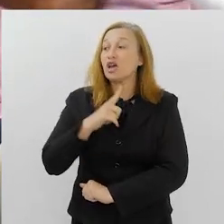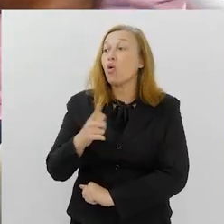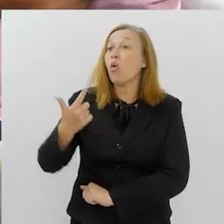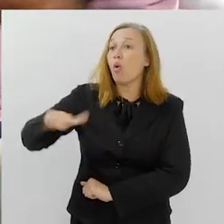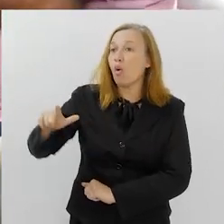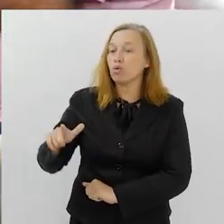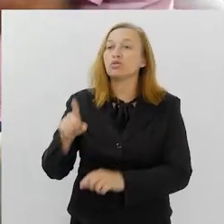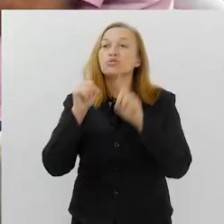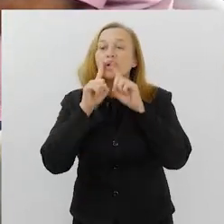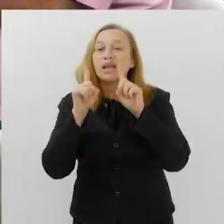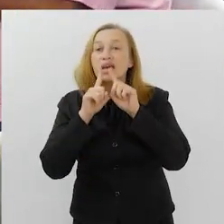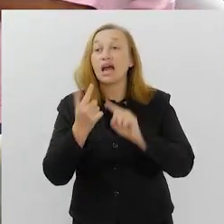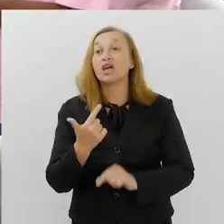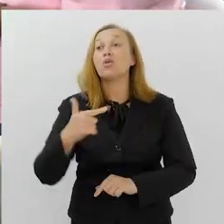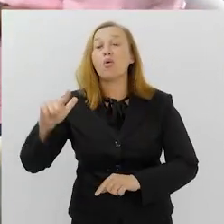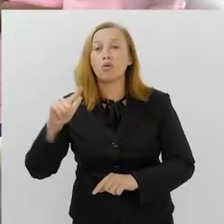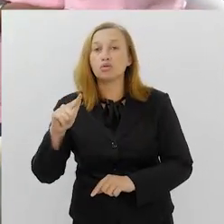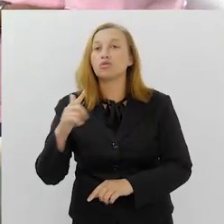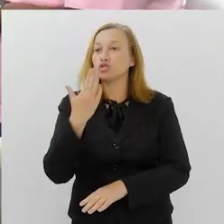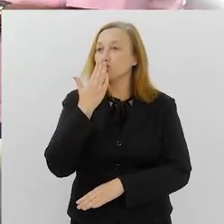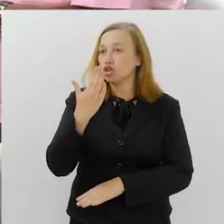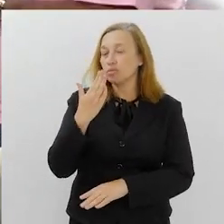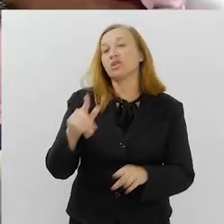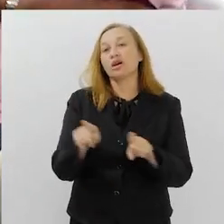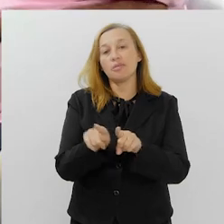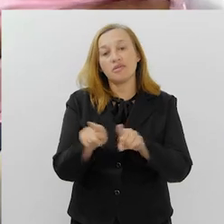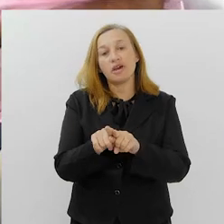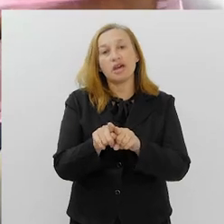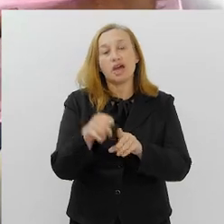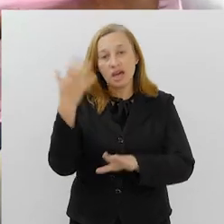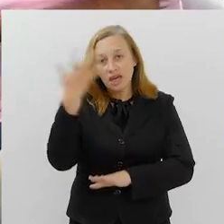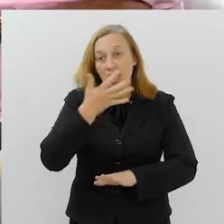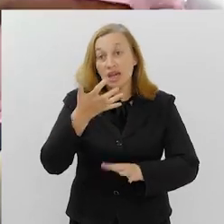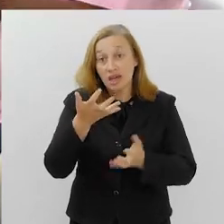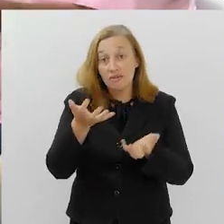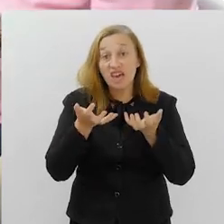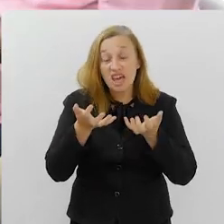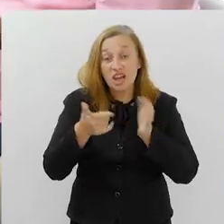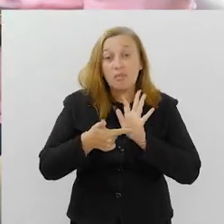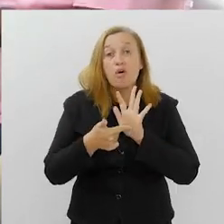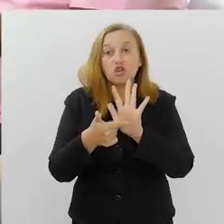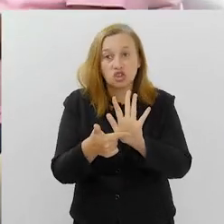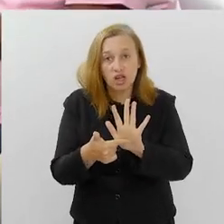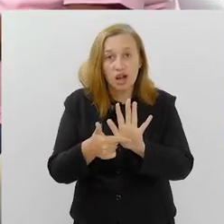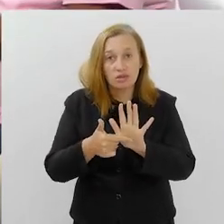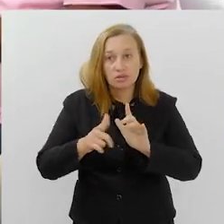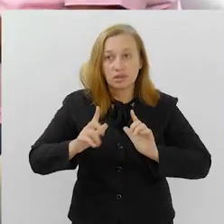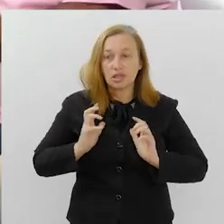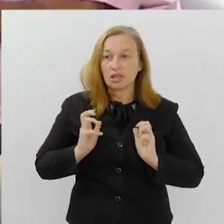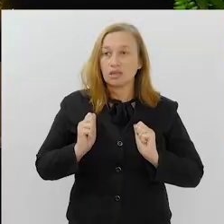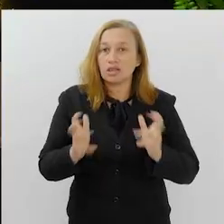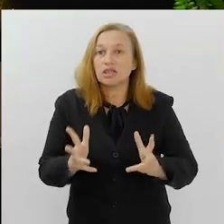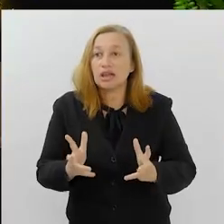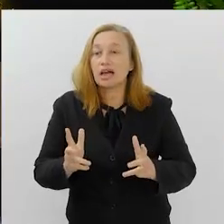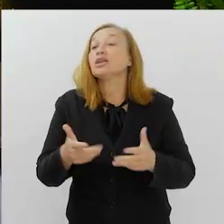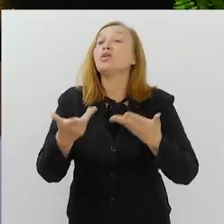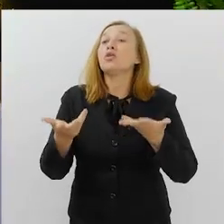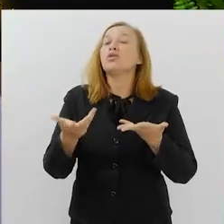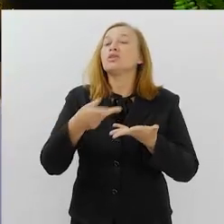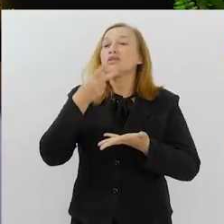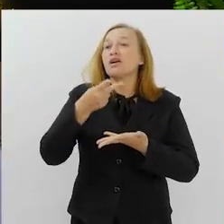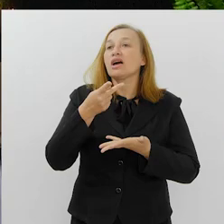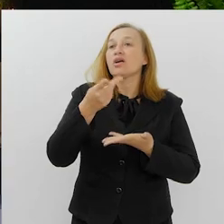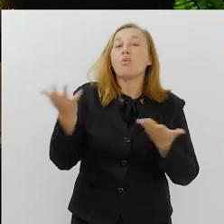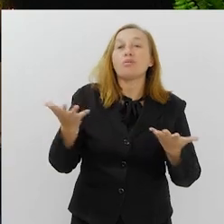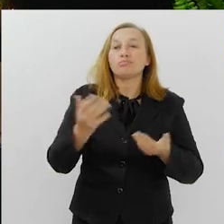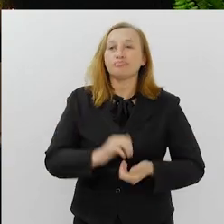as outras equipes também que vão querer mostrar produtividade e vão querer disputar o título também. O que você pode falar sobre isso?